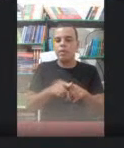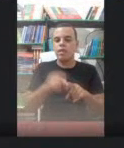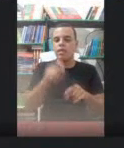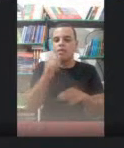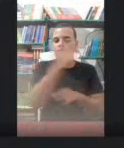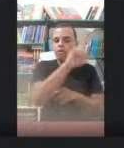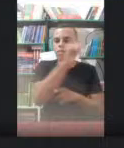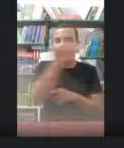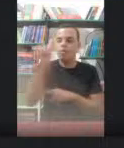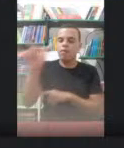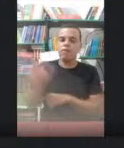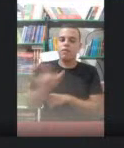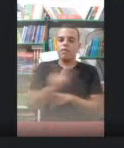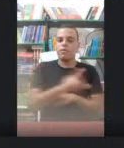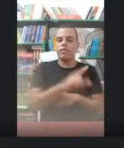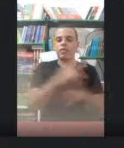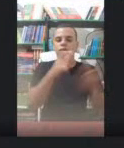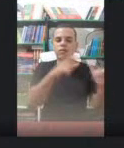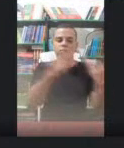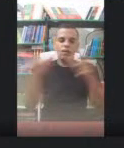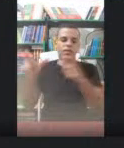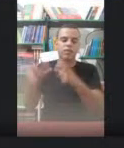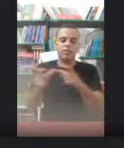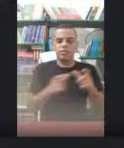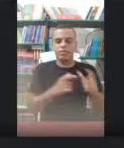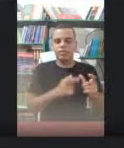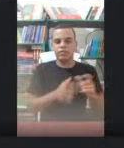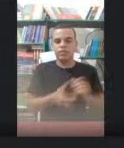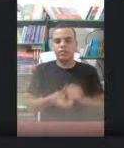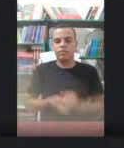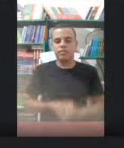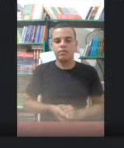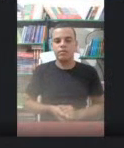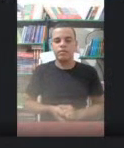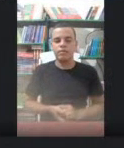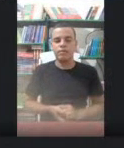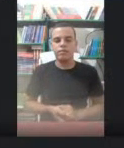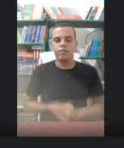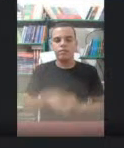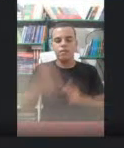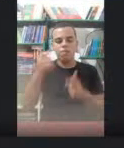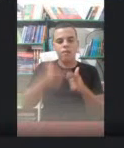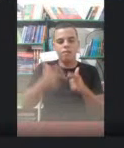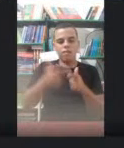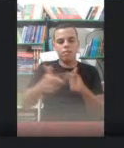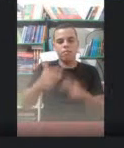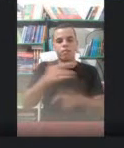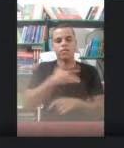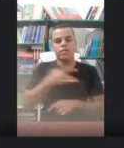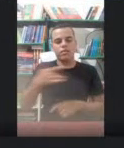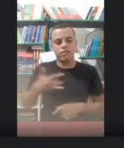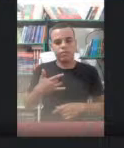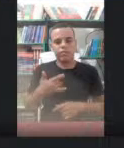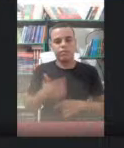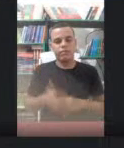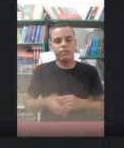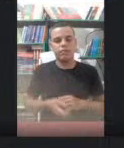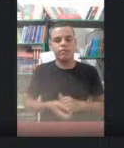fala, né, que só o campo da saúde não dá conta de resolver os problemas de saúde que nós temos hoje. Então, assim, essa questão